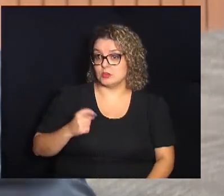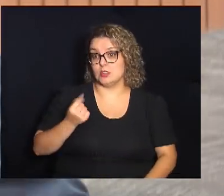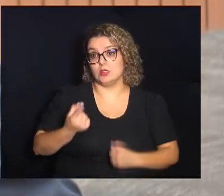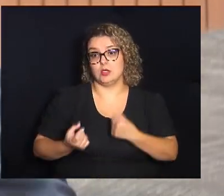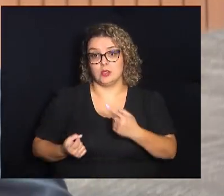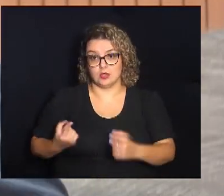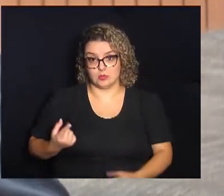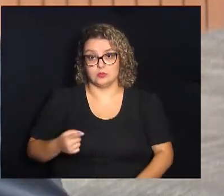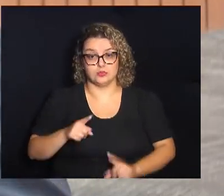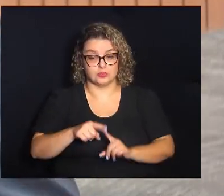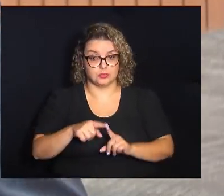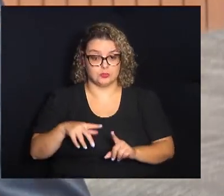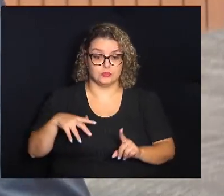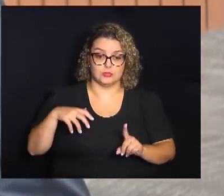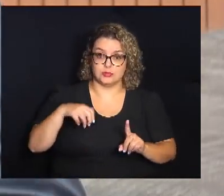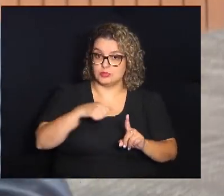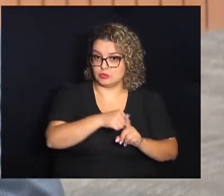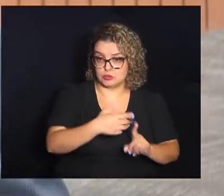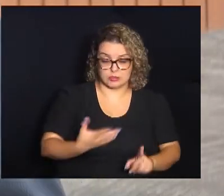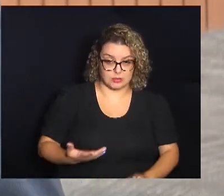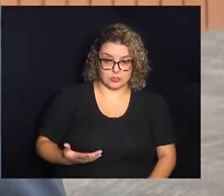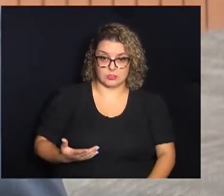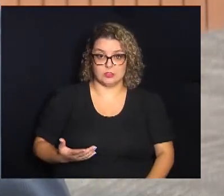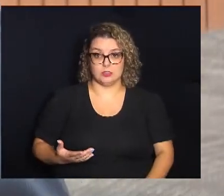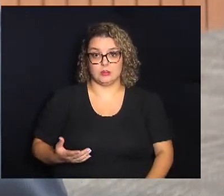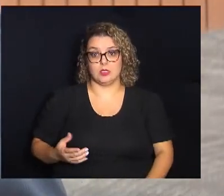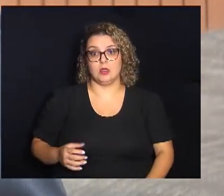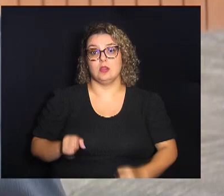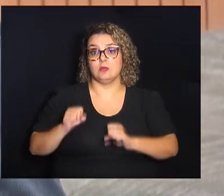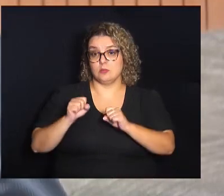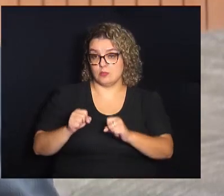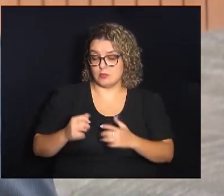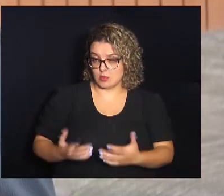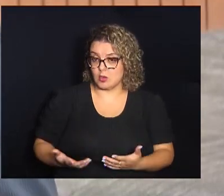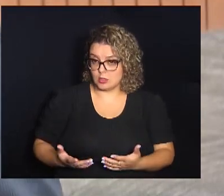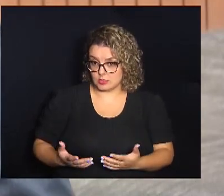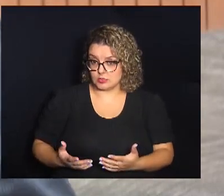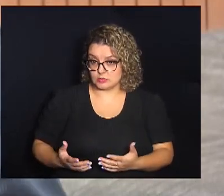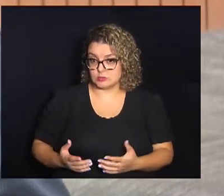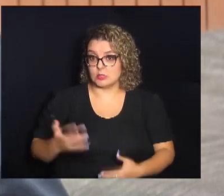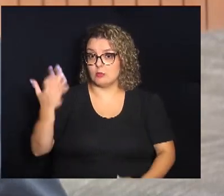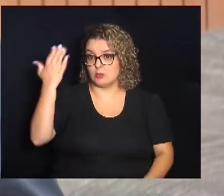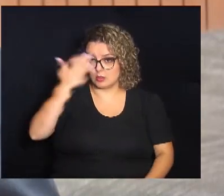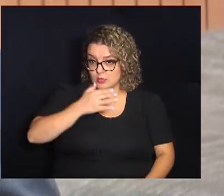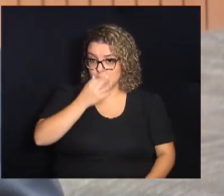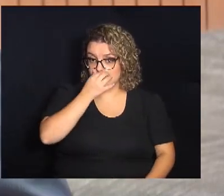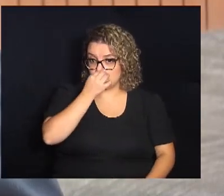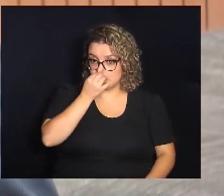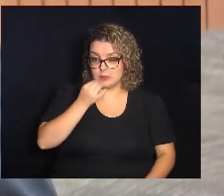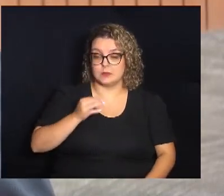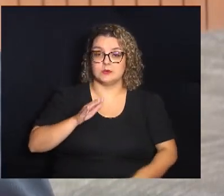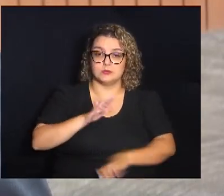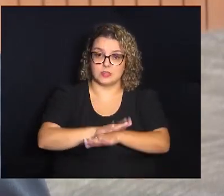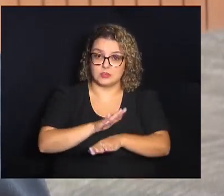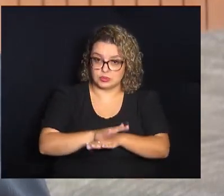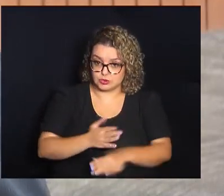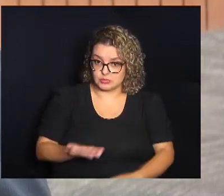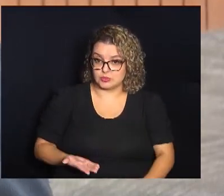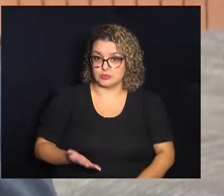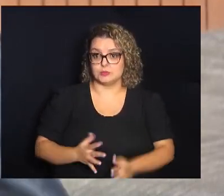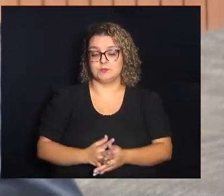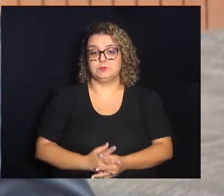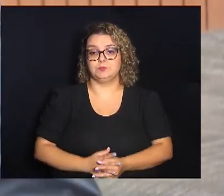agressão, se dirigir a quem de fato possa estar constatando, isso for